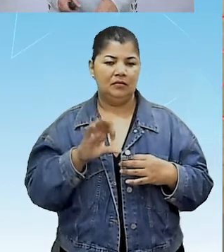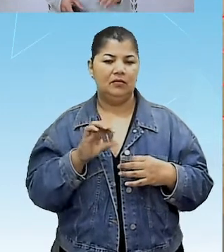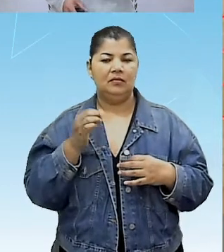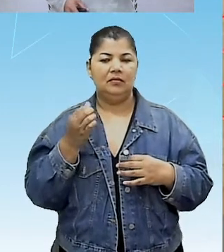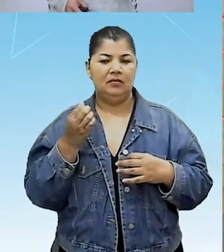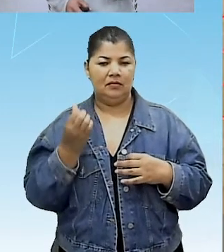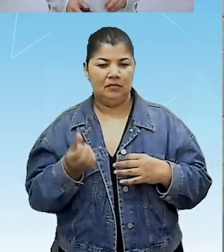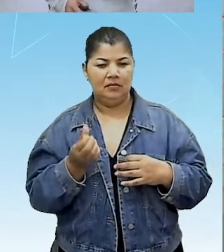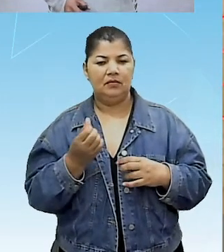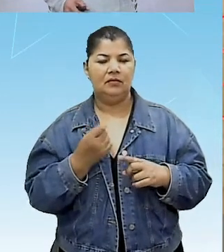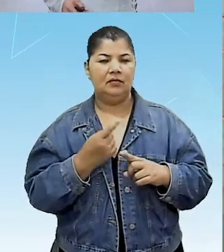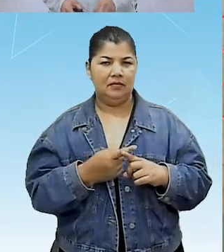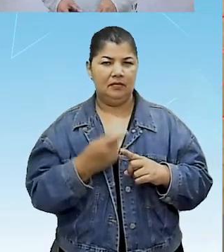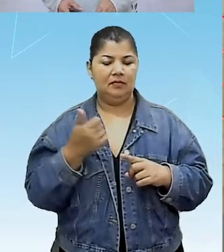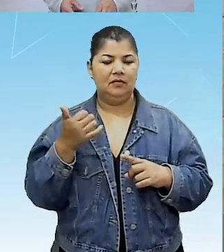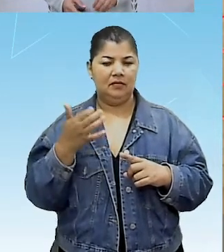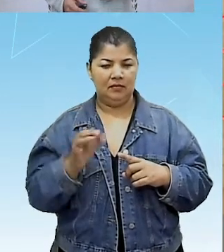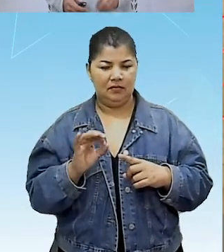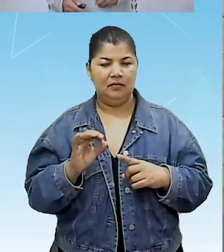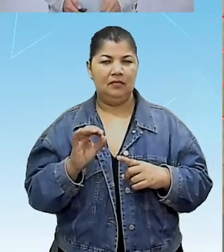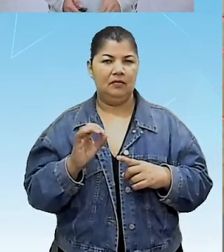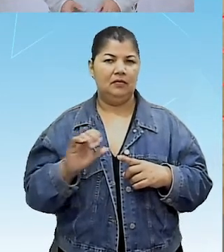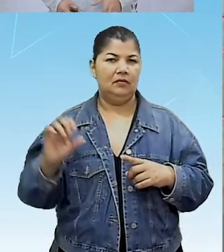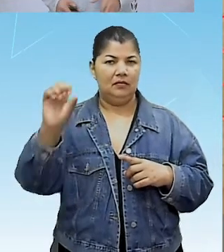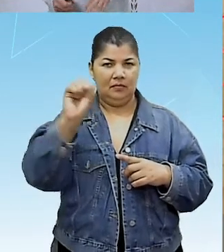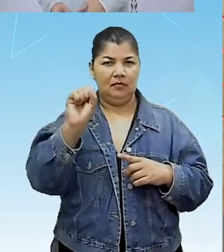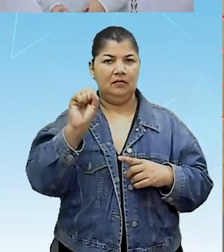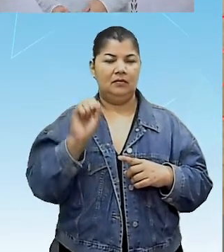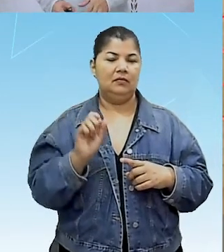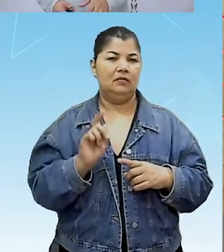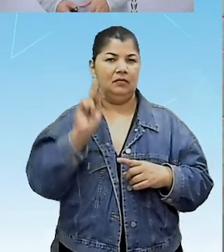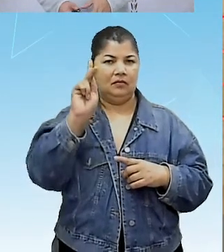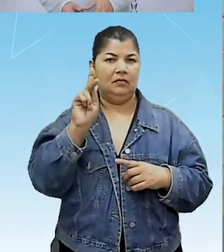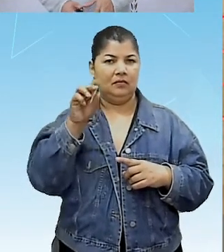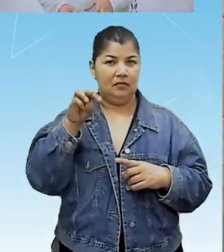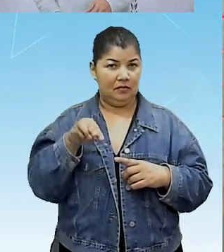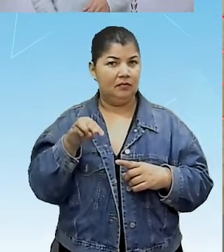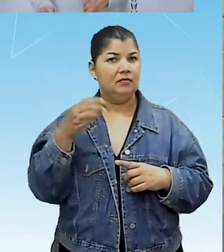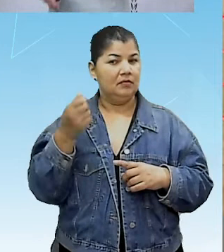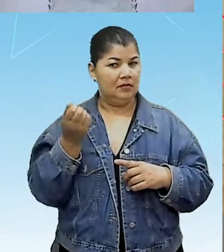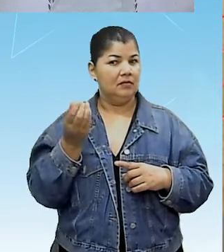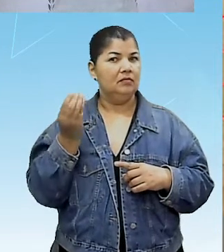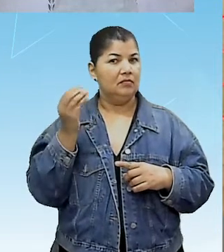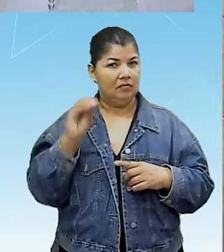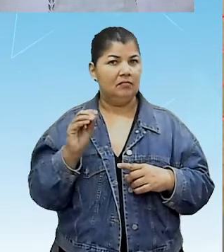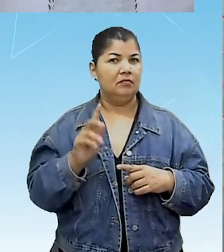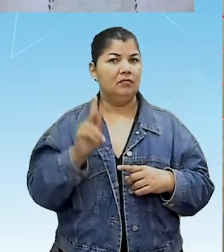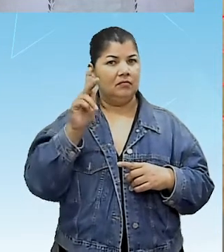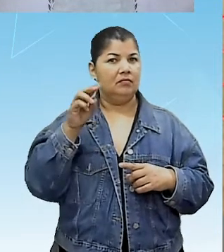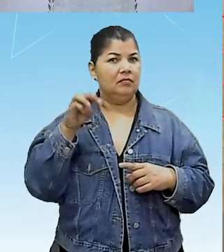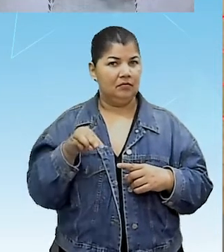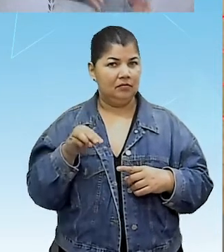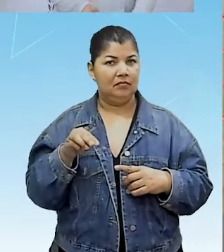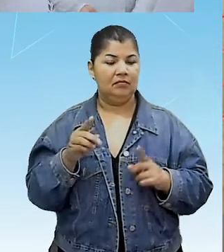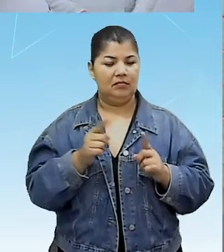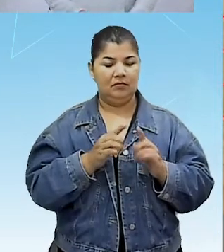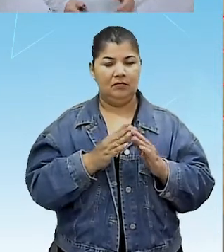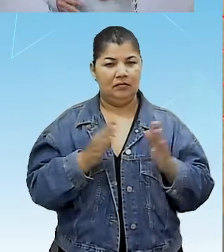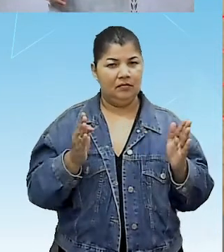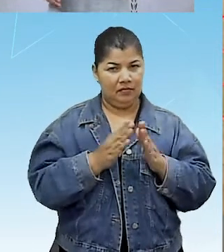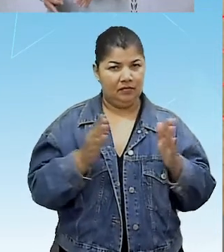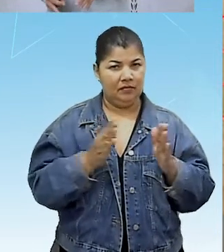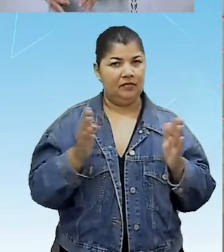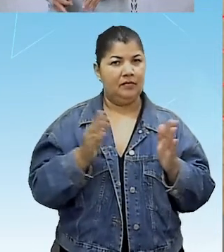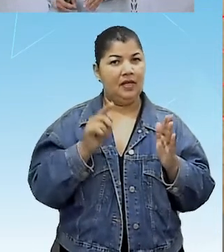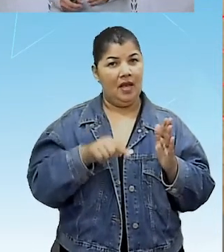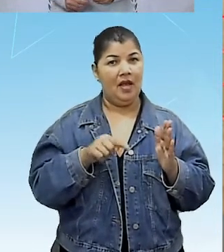1,496 vezes 10 à oitava quilômetros. Não esquece da grandeza, tá? A medida é o valor numérico e